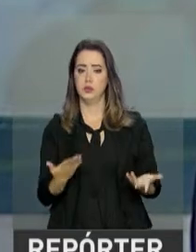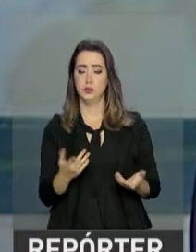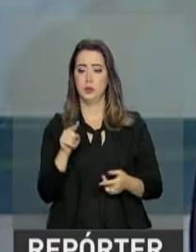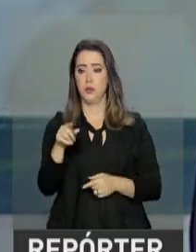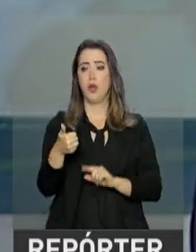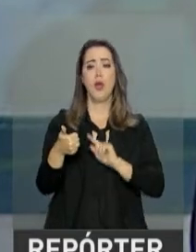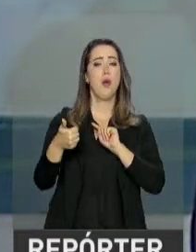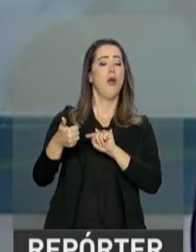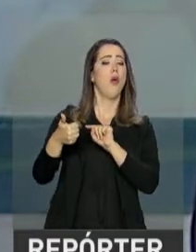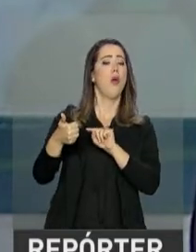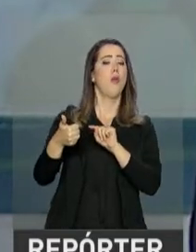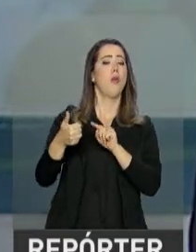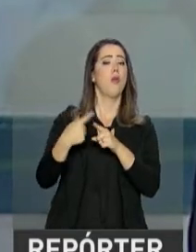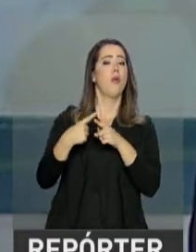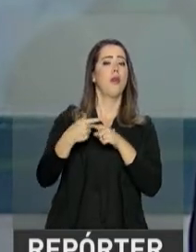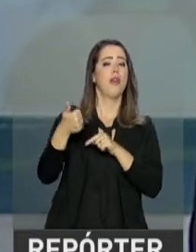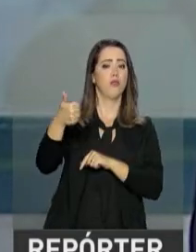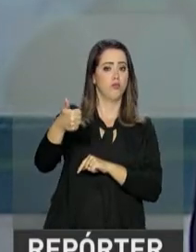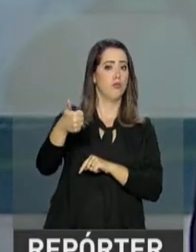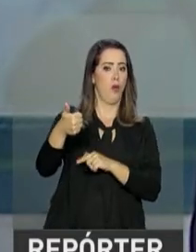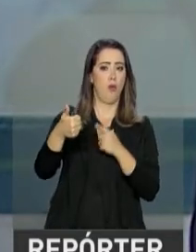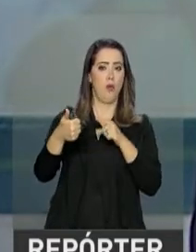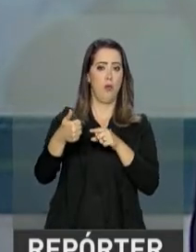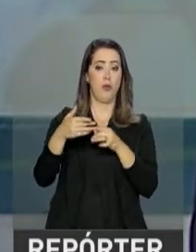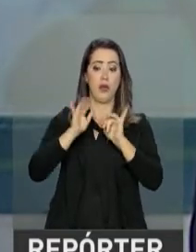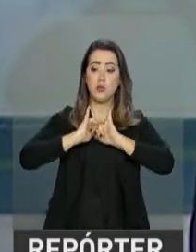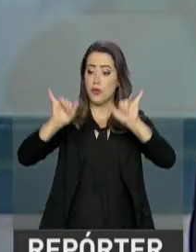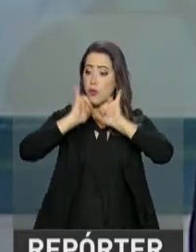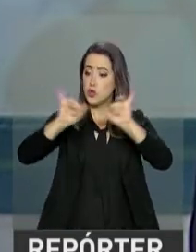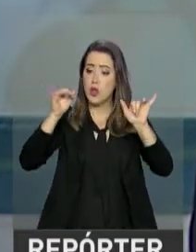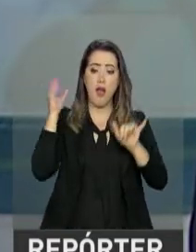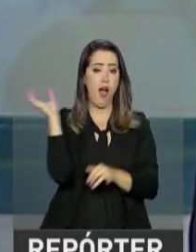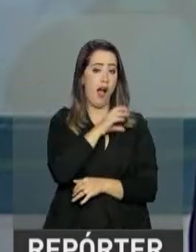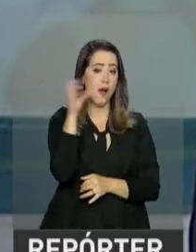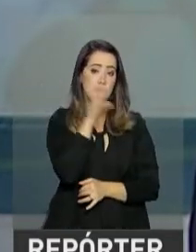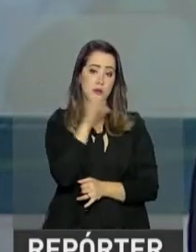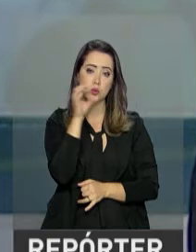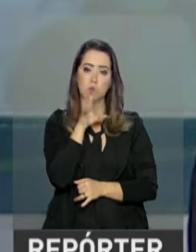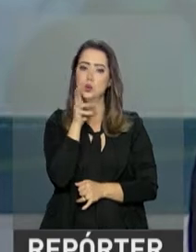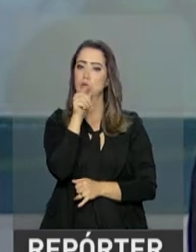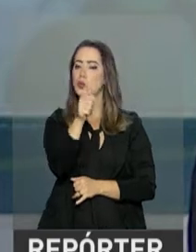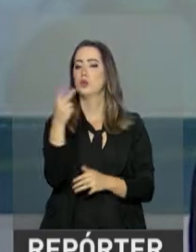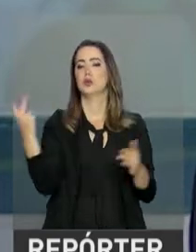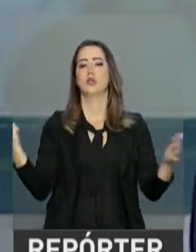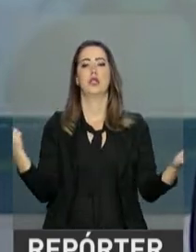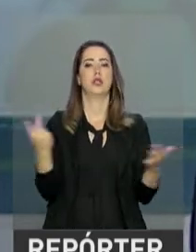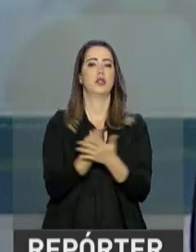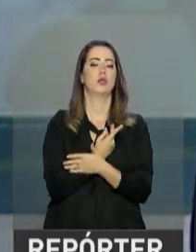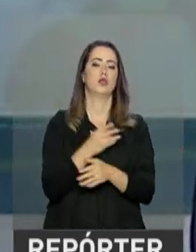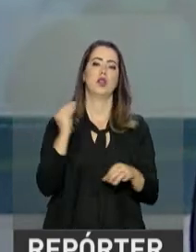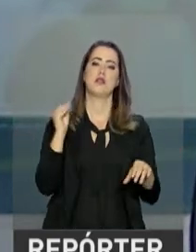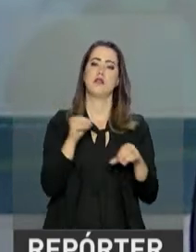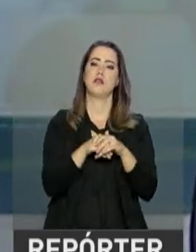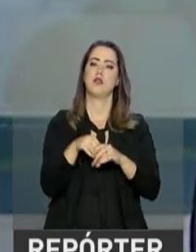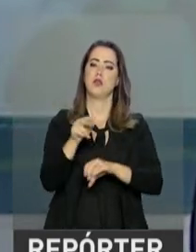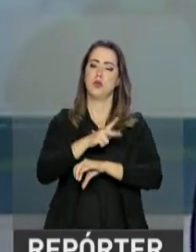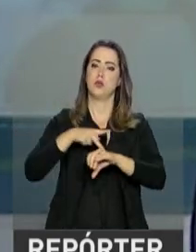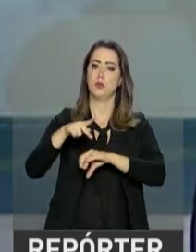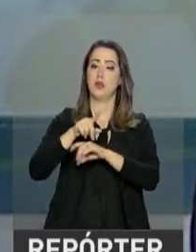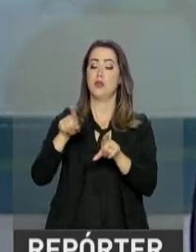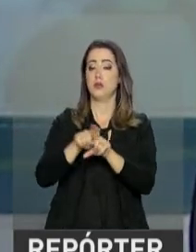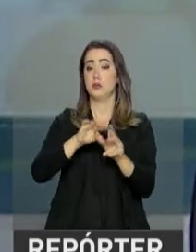naturalmente, é difundir muito mais rápida e amplamente tudo aquilo que acontece no país e no